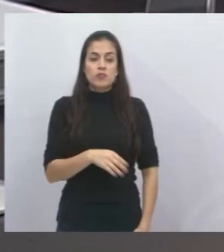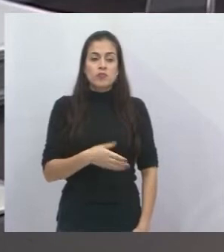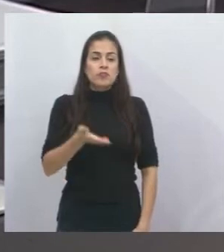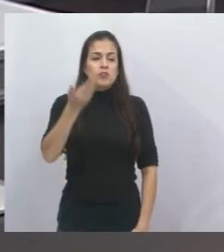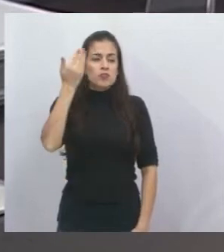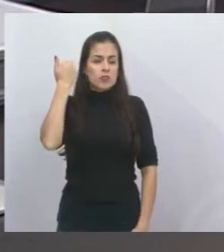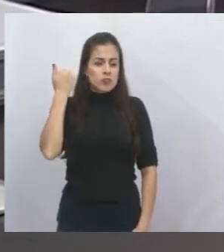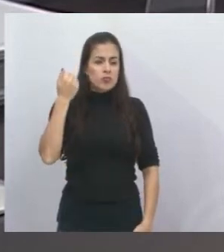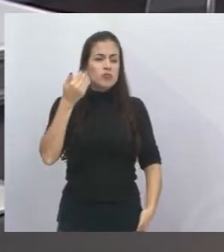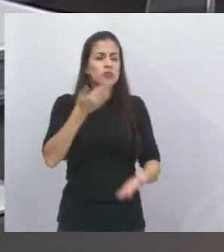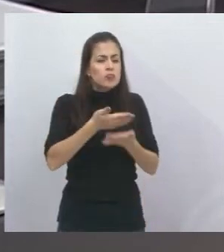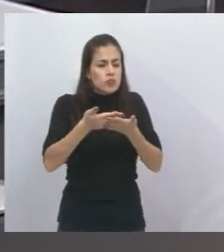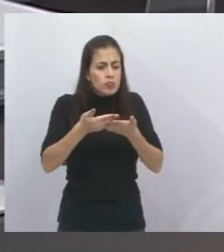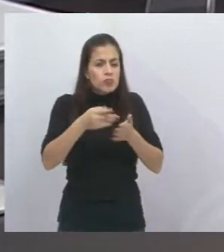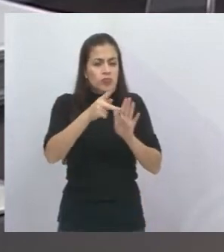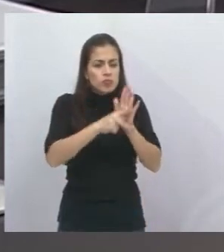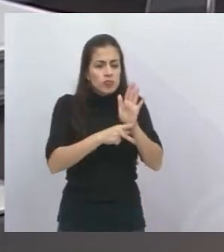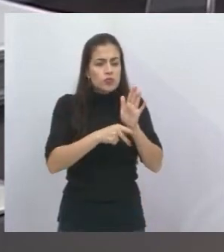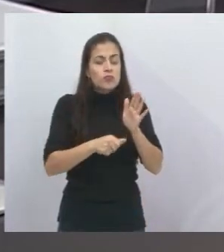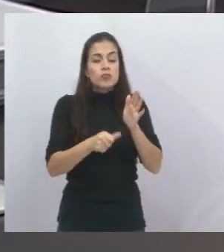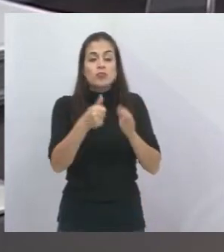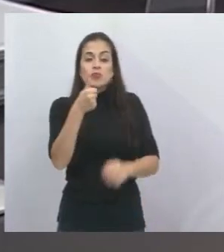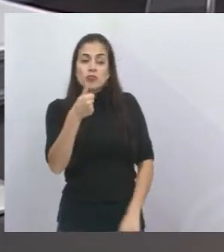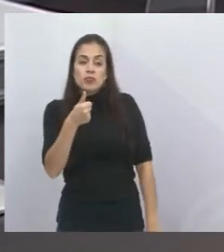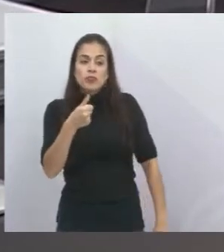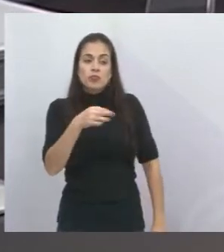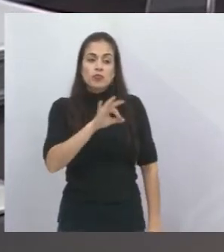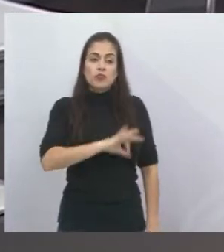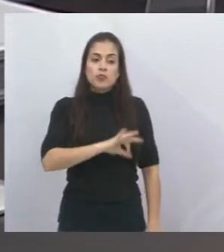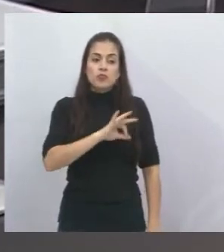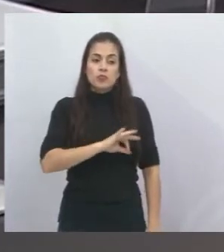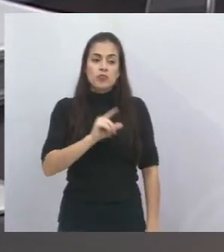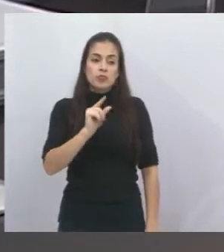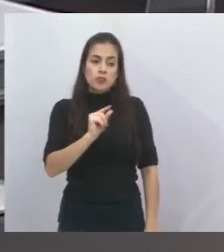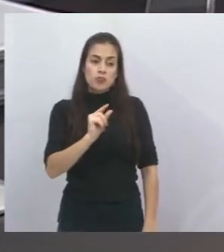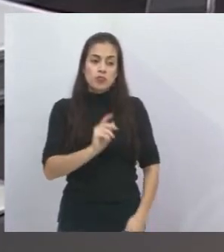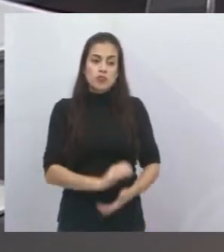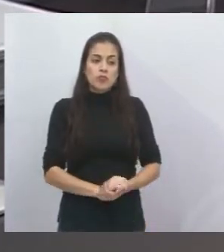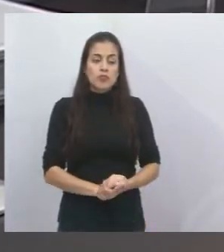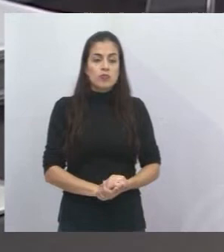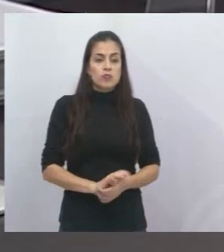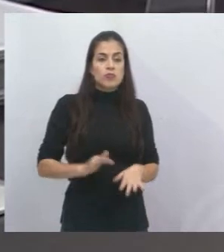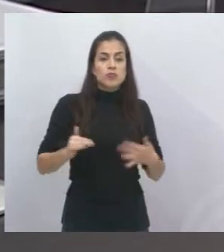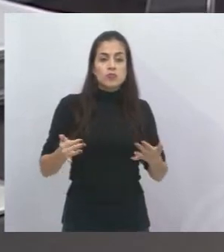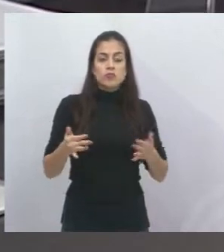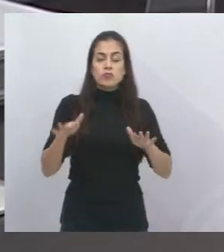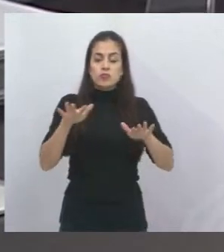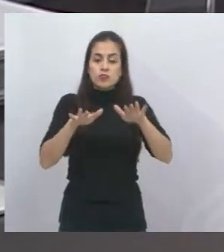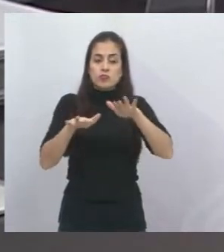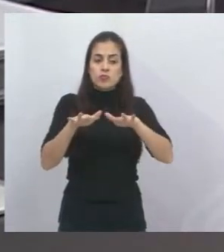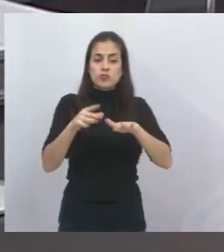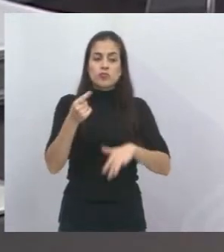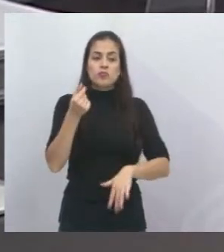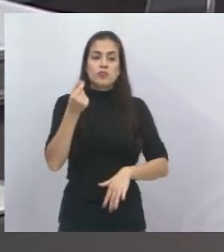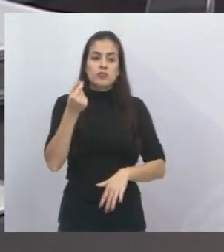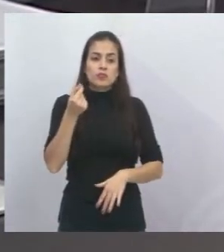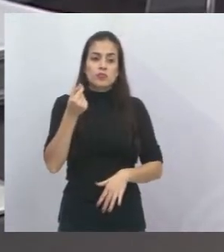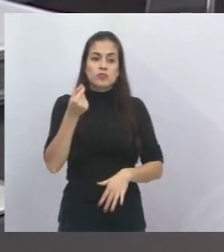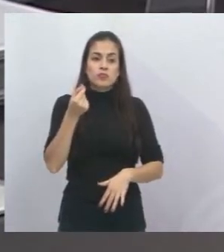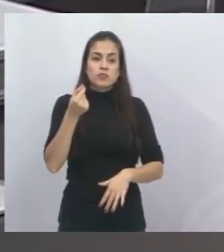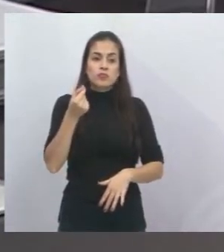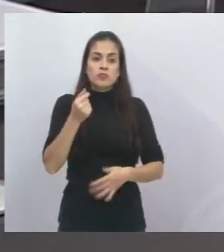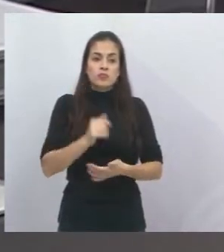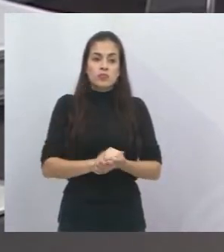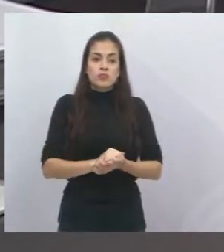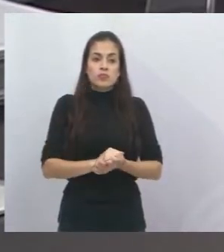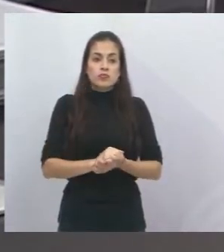mínimo. E caso deixe de existir a implantação desta, ou seja, havendo equilíbrio financeiro e autorial, ela deixará de ser cobrada. Então,